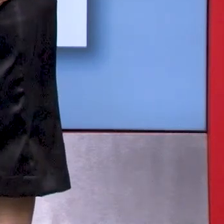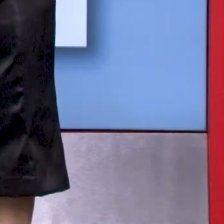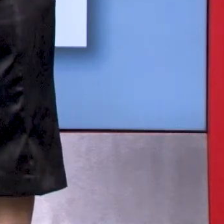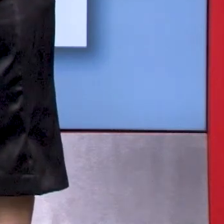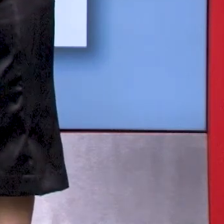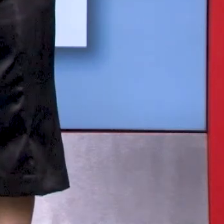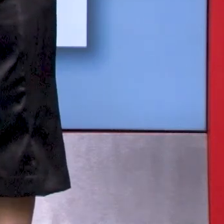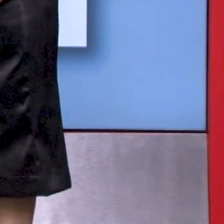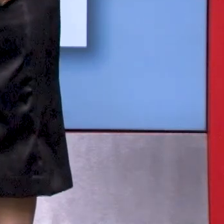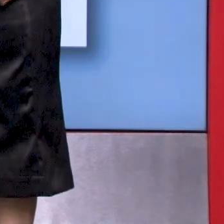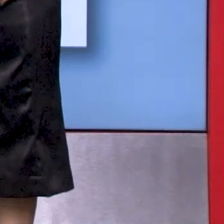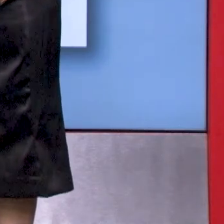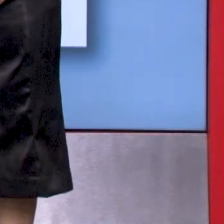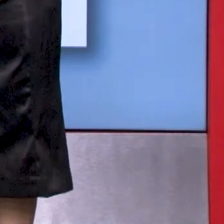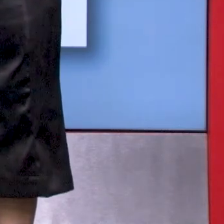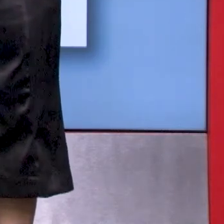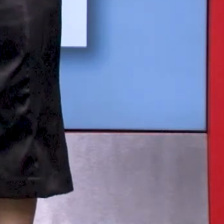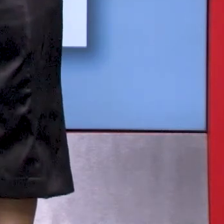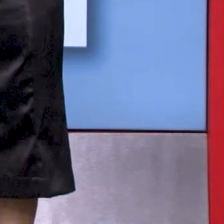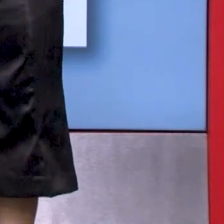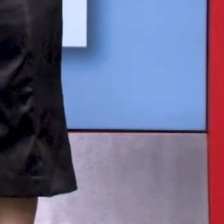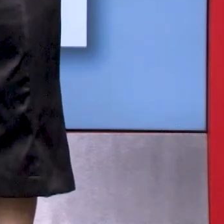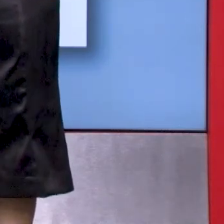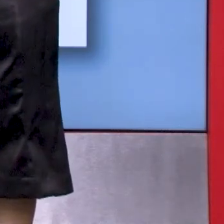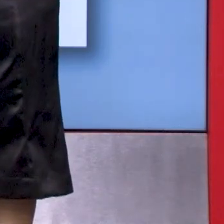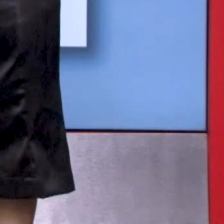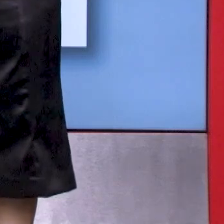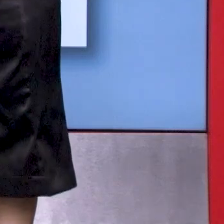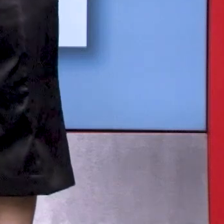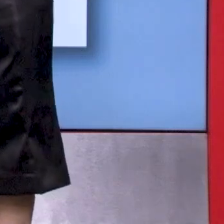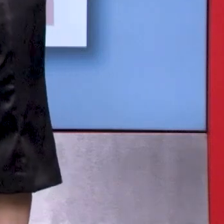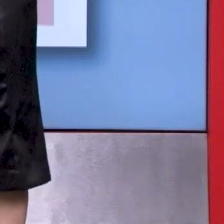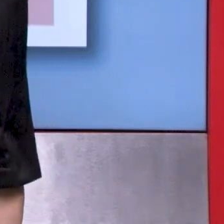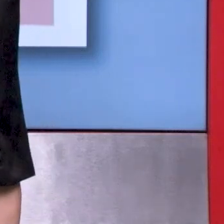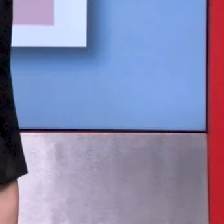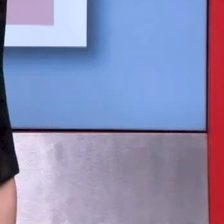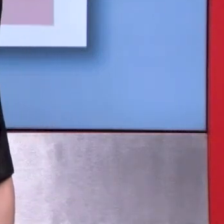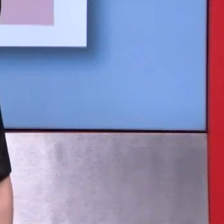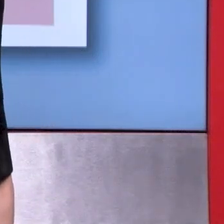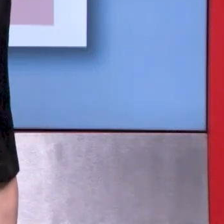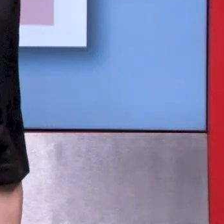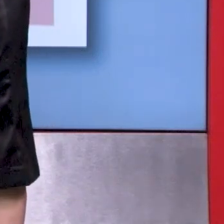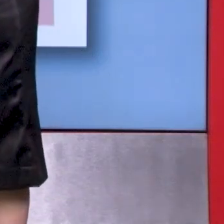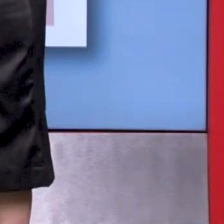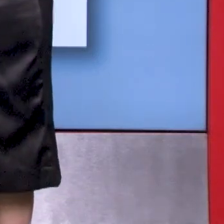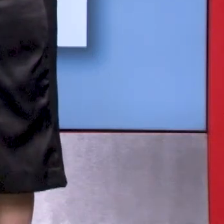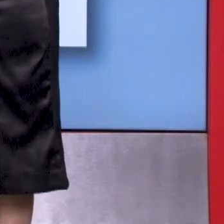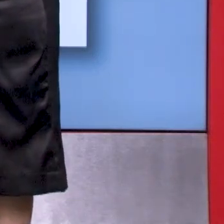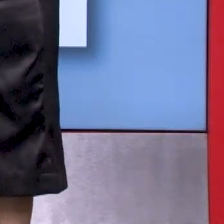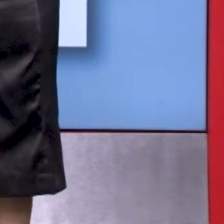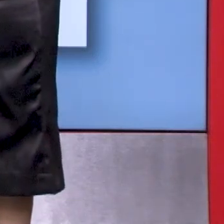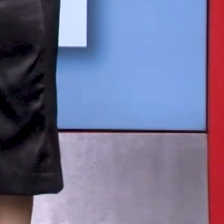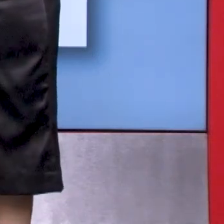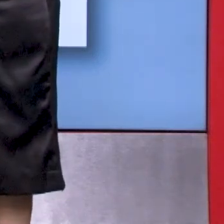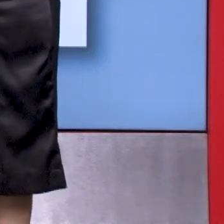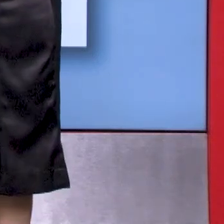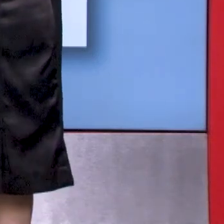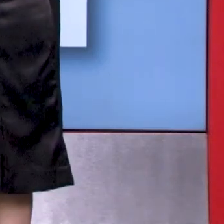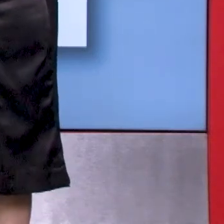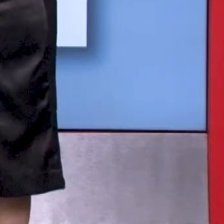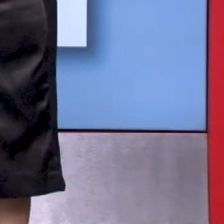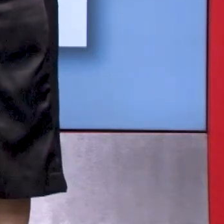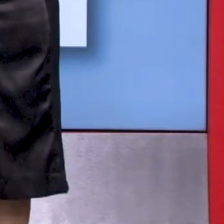classes. Depois, a pergunta. Aqui na pergunta você vai escolher se você